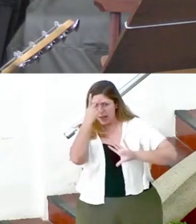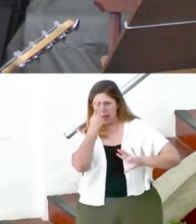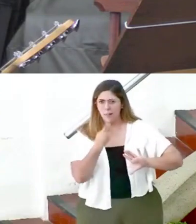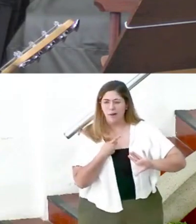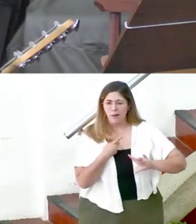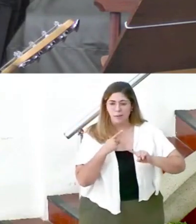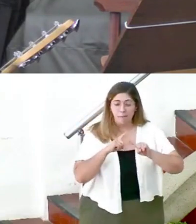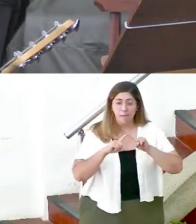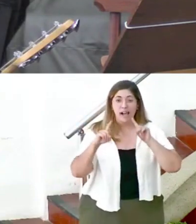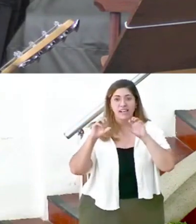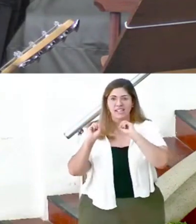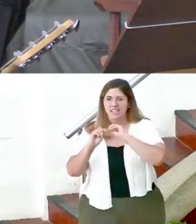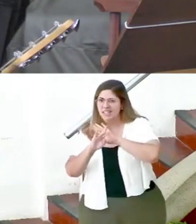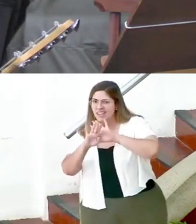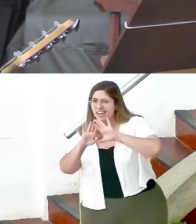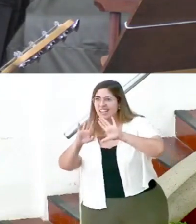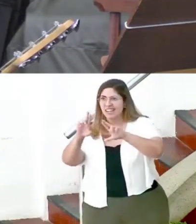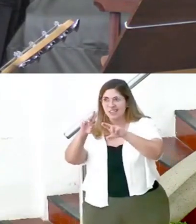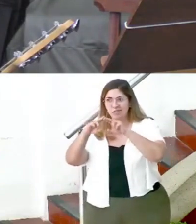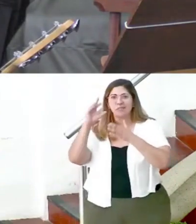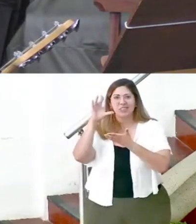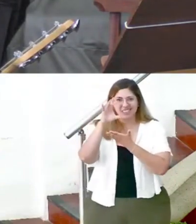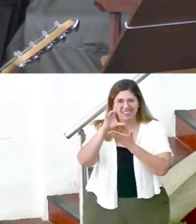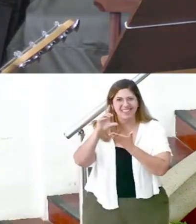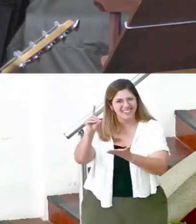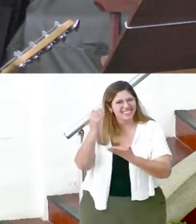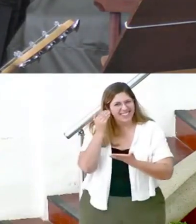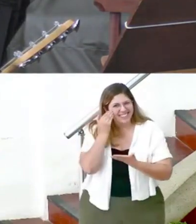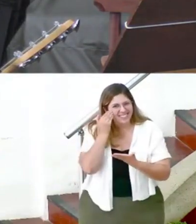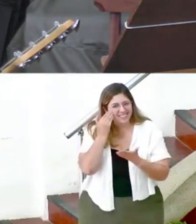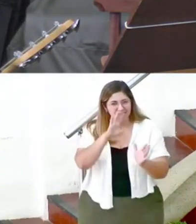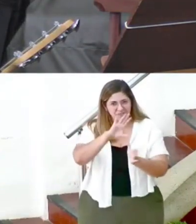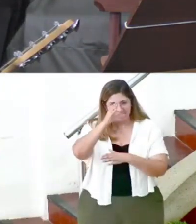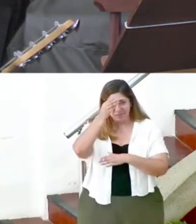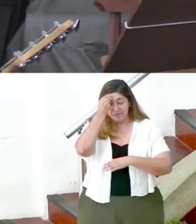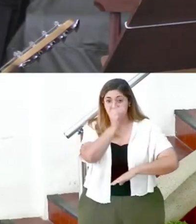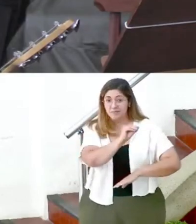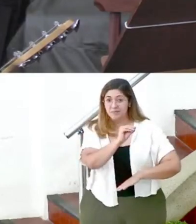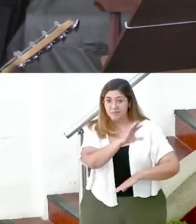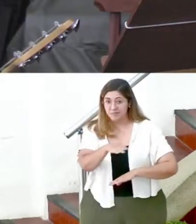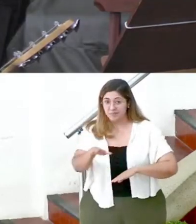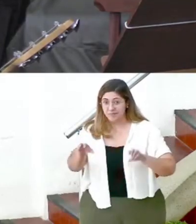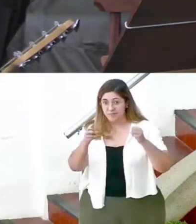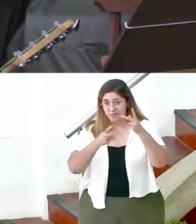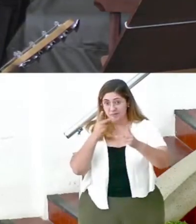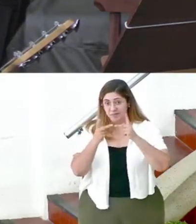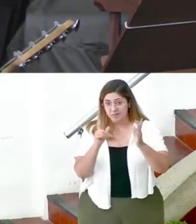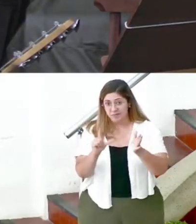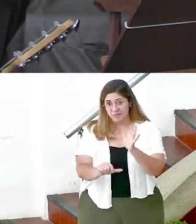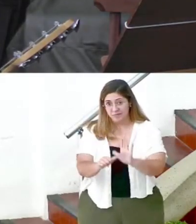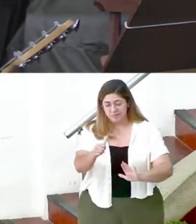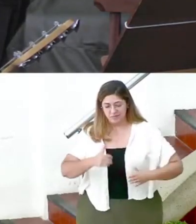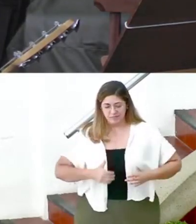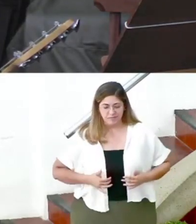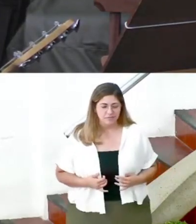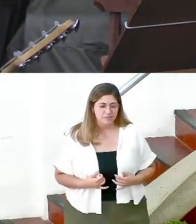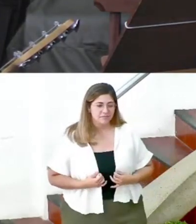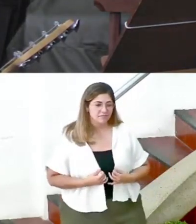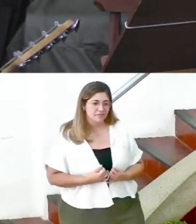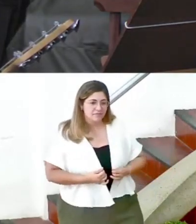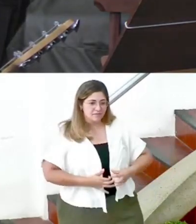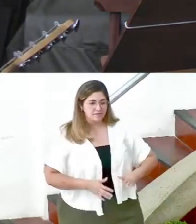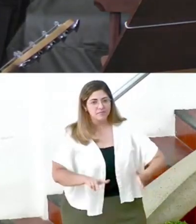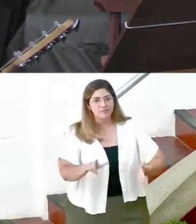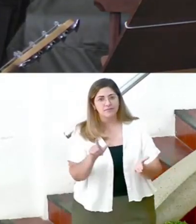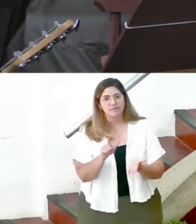Essa é a passagem. Como é que o pastor vai falar com as crianças então? Crianças, o que o pastor vai pedir para vocês desenharem hoje